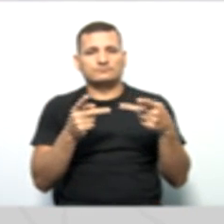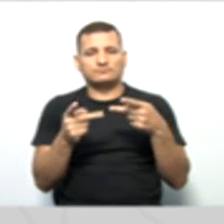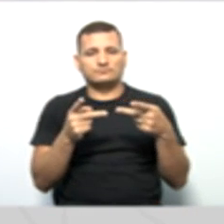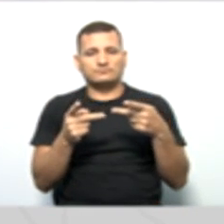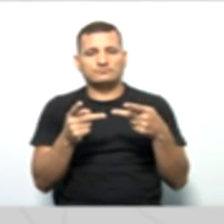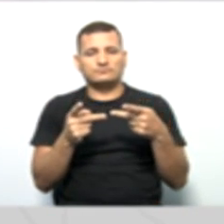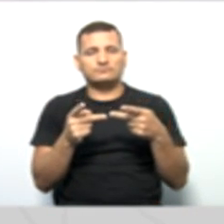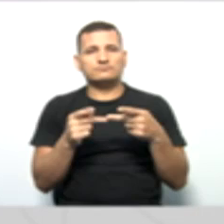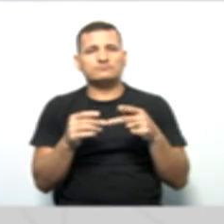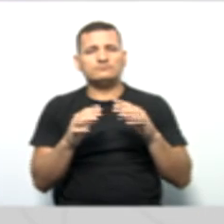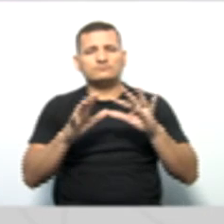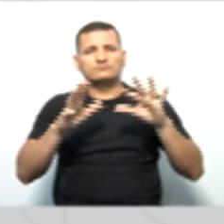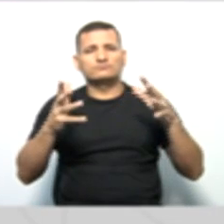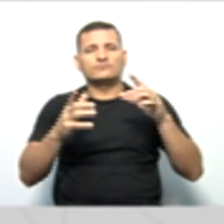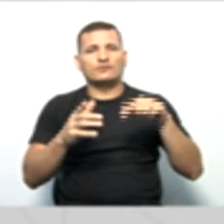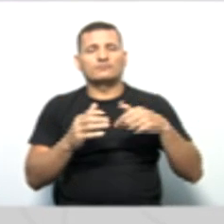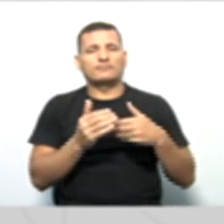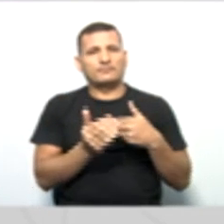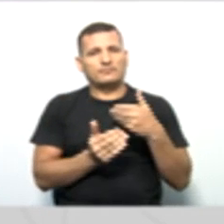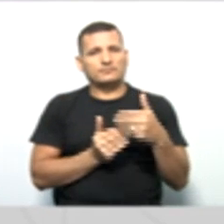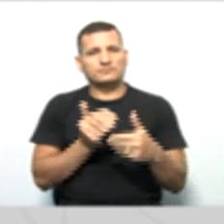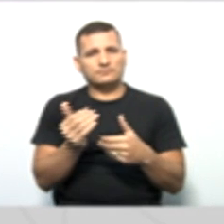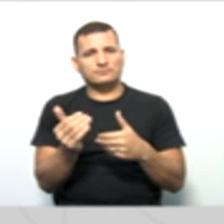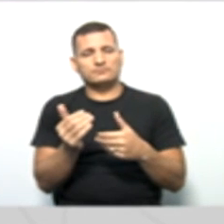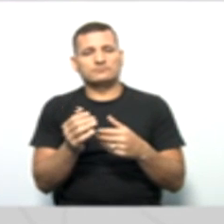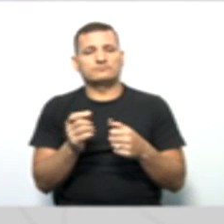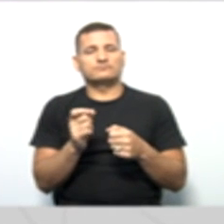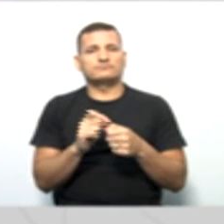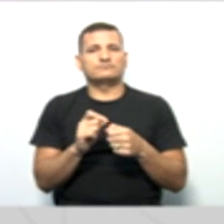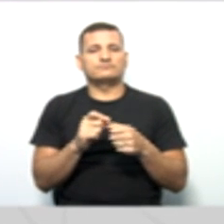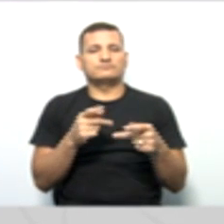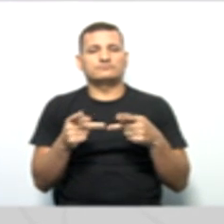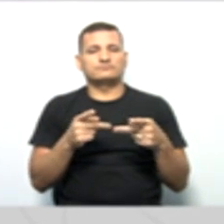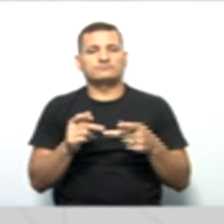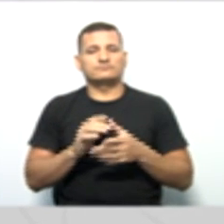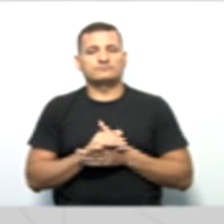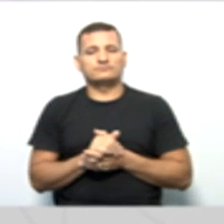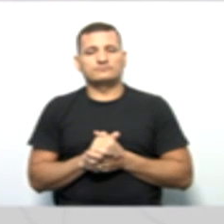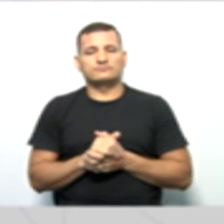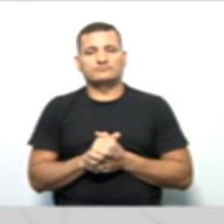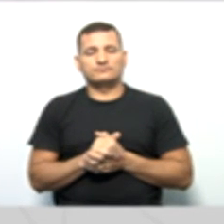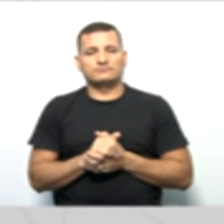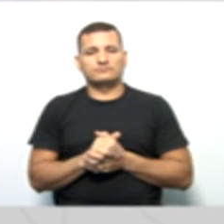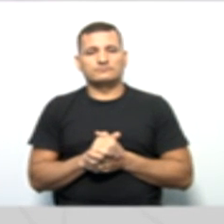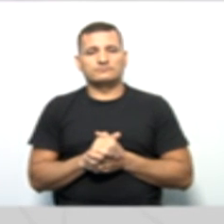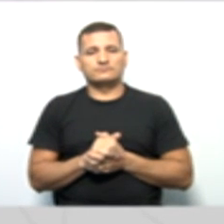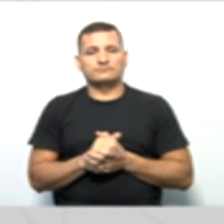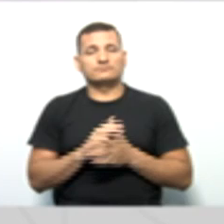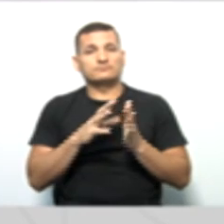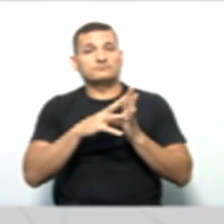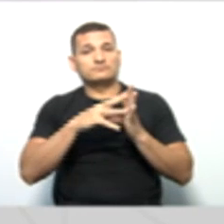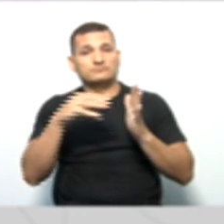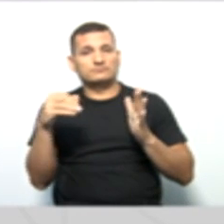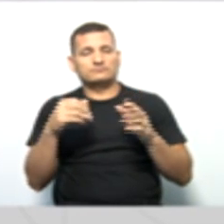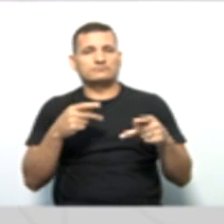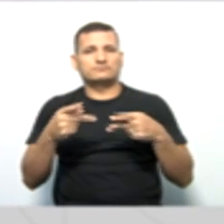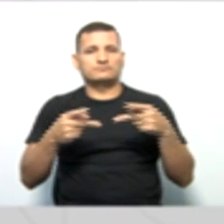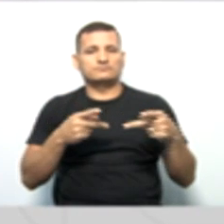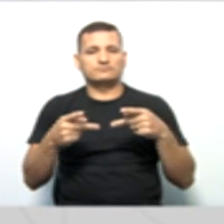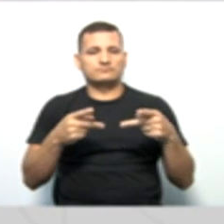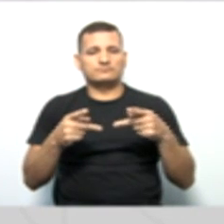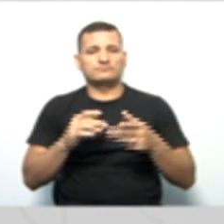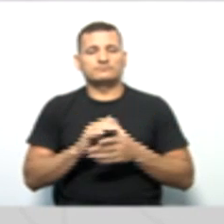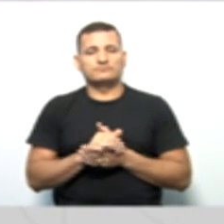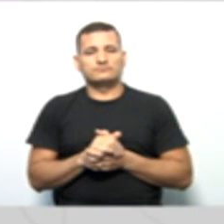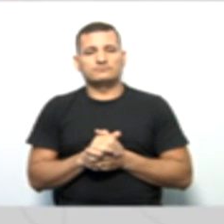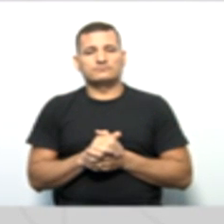um arcabouço para poder criar um projeto necessário, tá? E aí, gente, o meu modelo de projeto, ó, eu vou